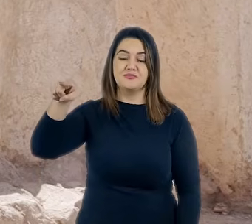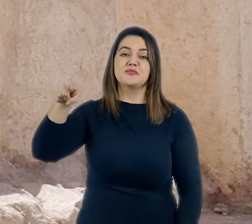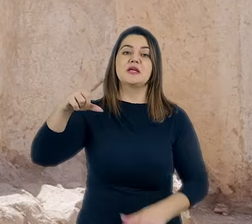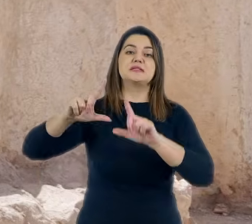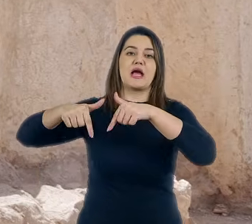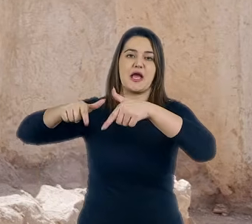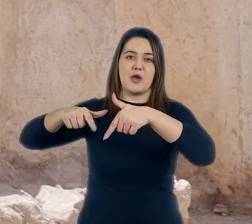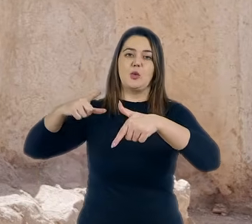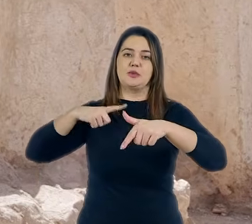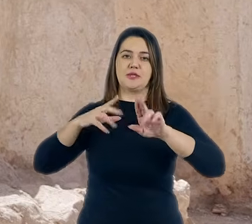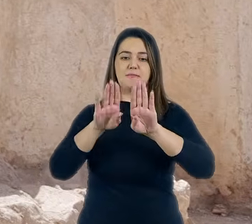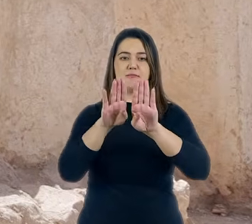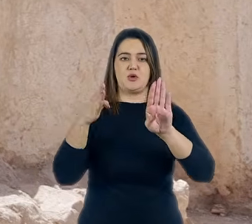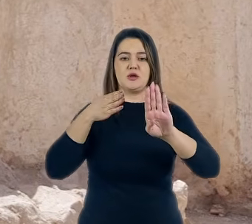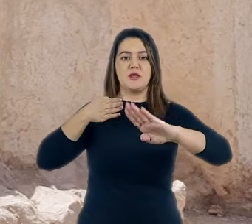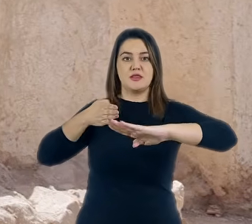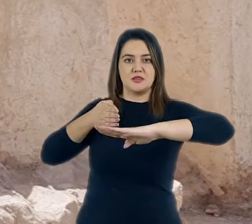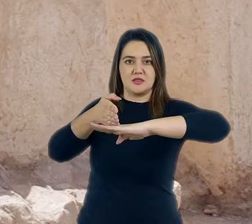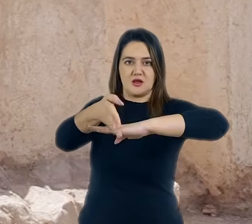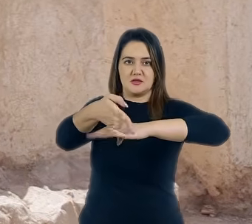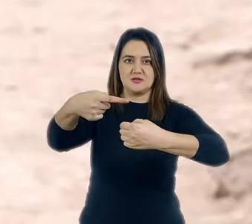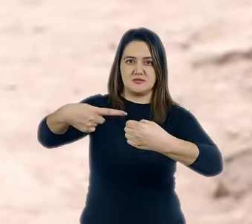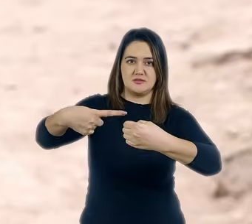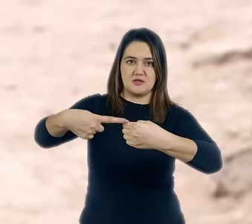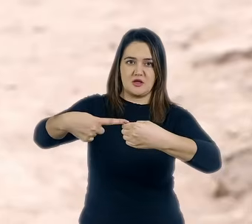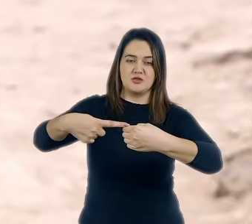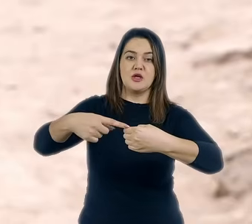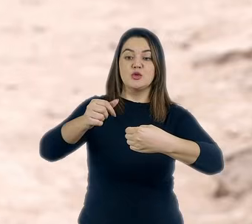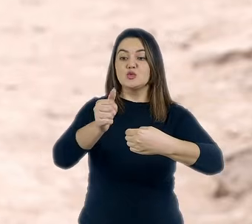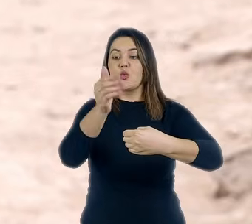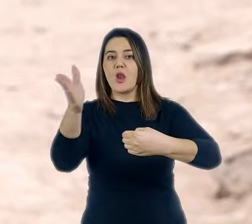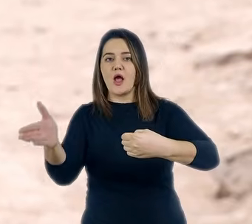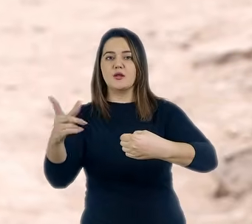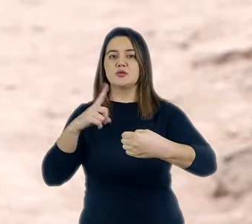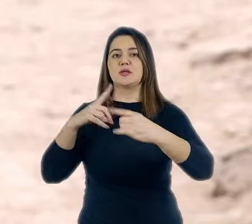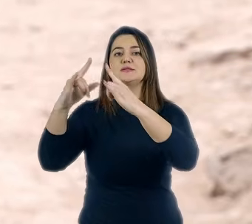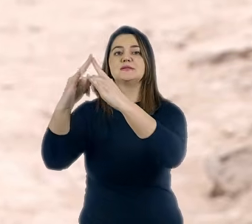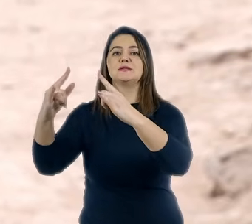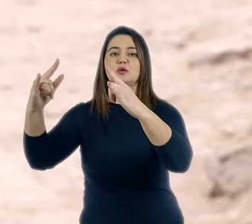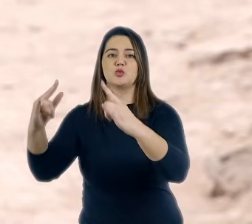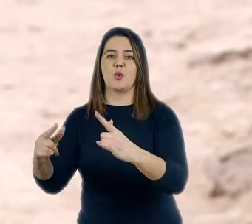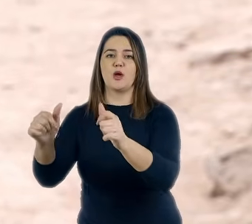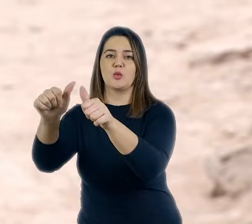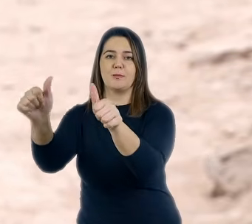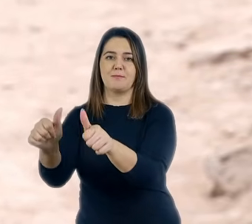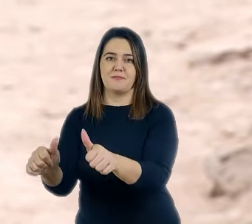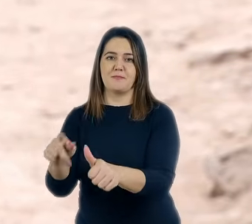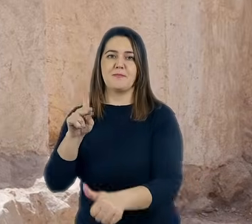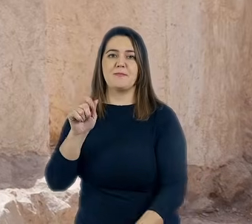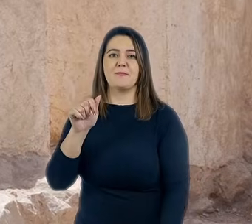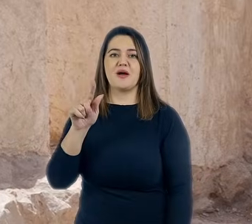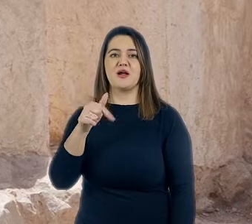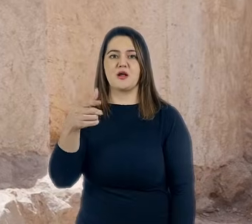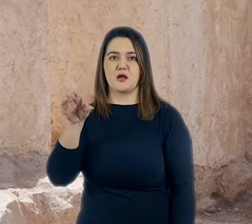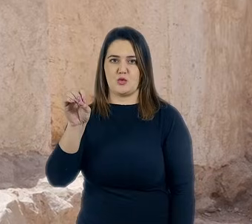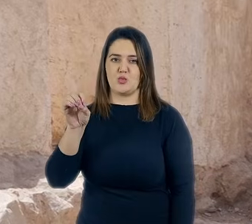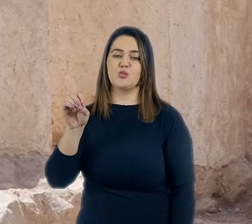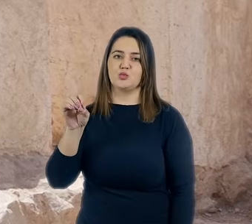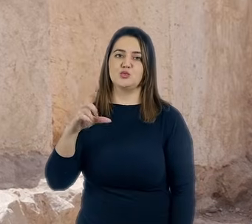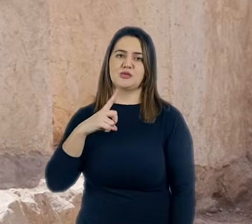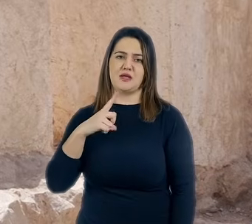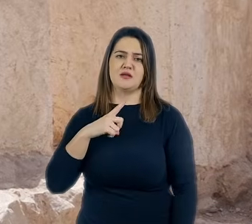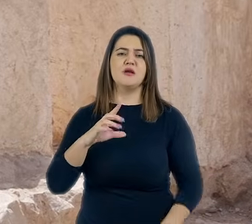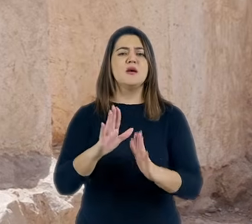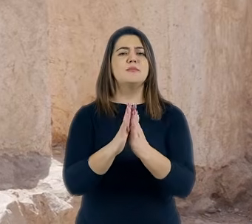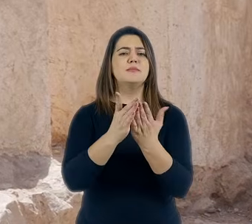lá no norte de Israel. Você tem a entrada da cidade e do lado você tem um santuário pagão. Aliás, a Bíblia menciona